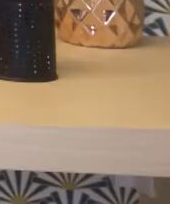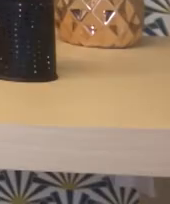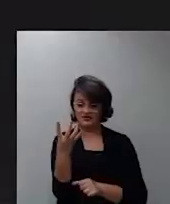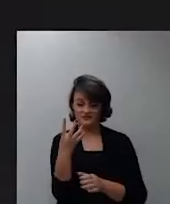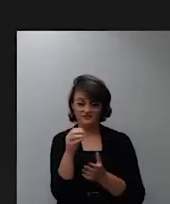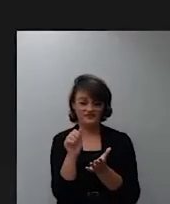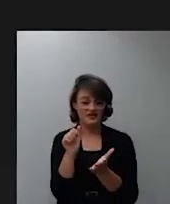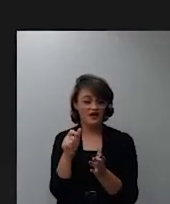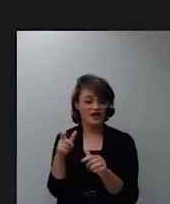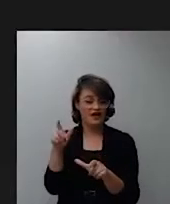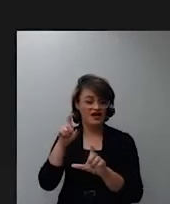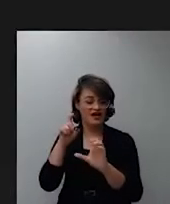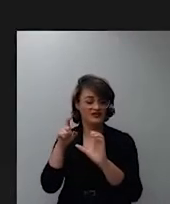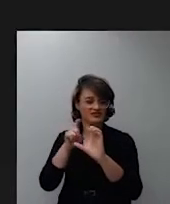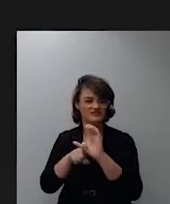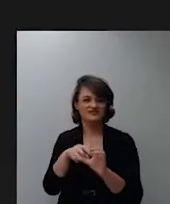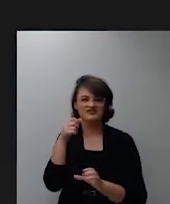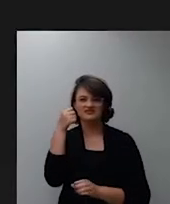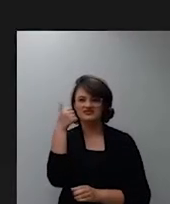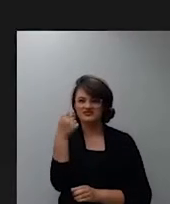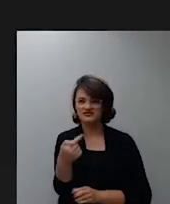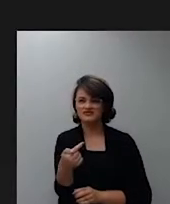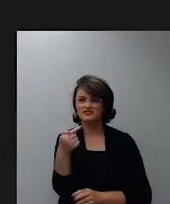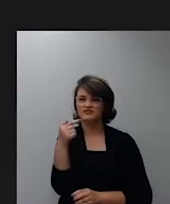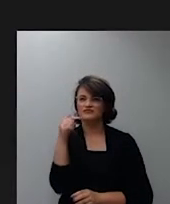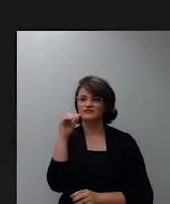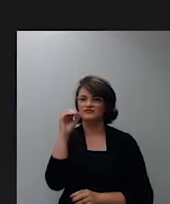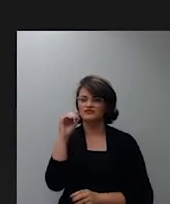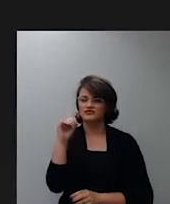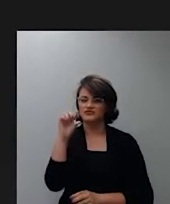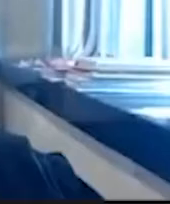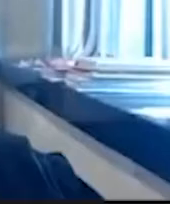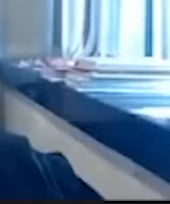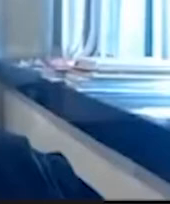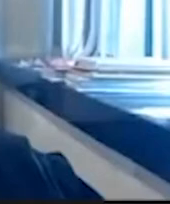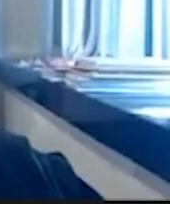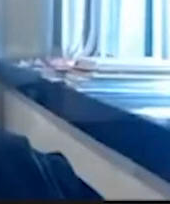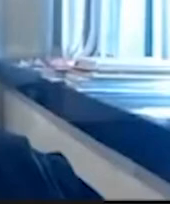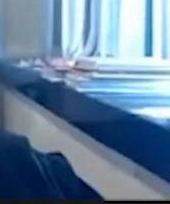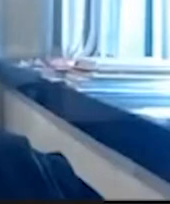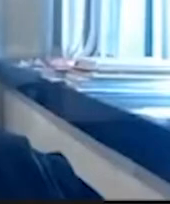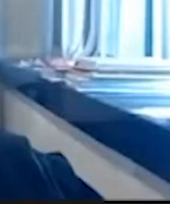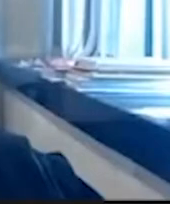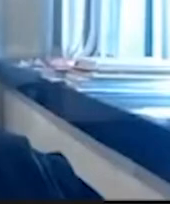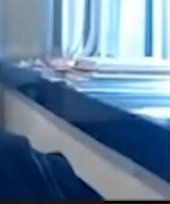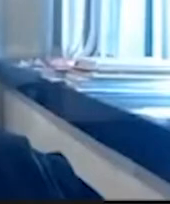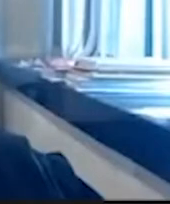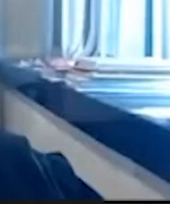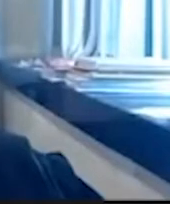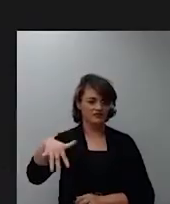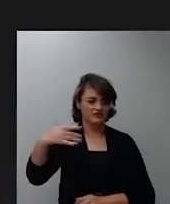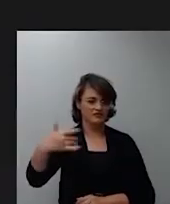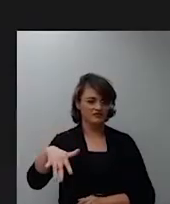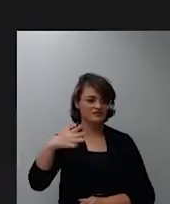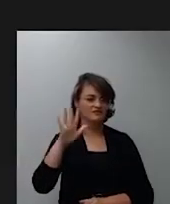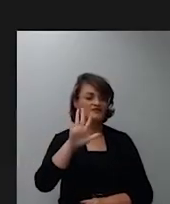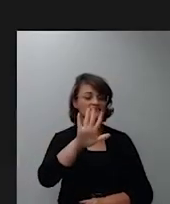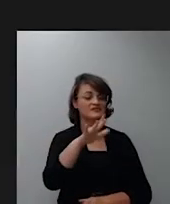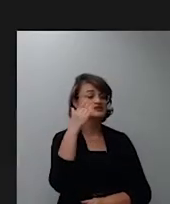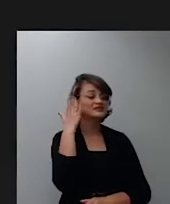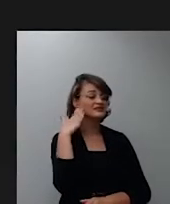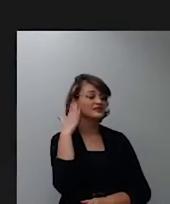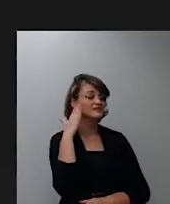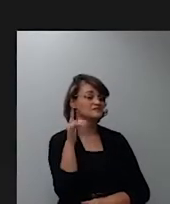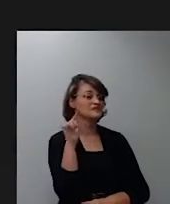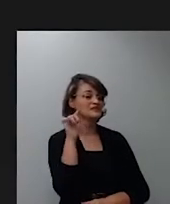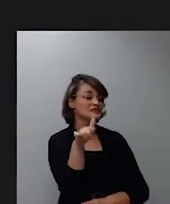autos. No STJ, a 4ª turma acompanhou o entendimento do relator, ministro Luiz Felipe Salomão, que entendeu que